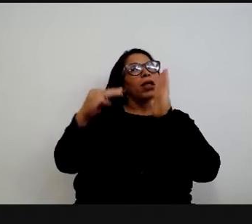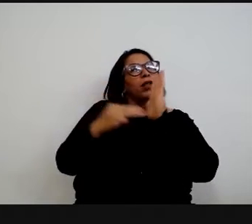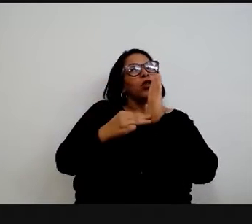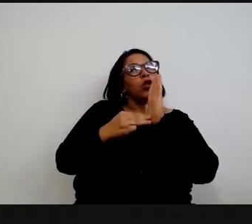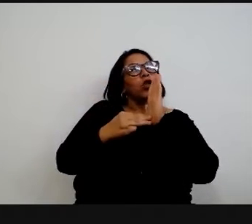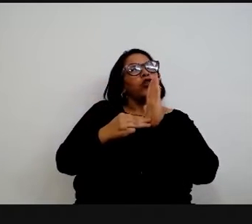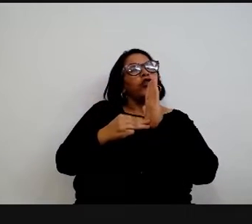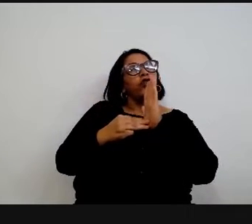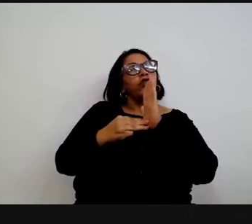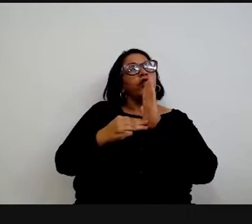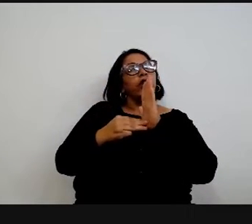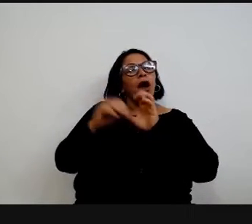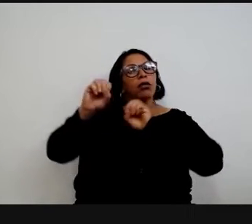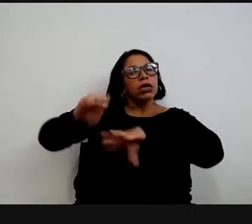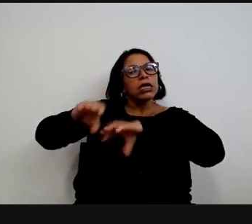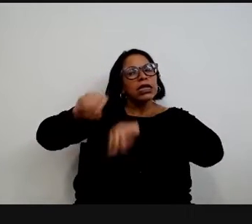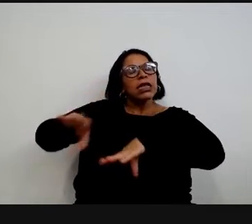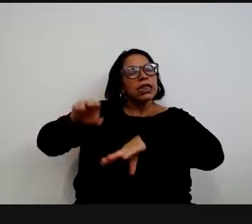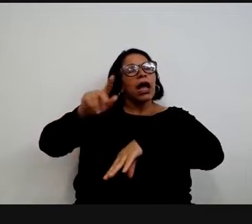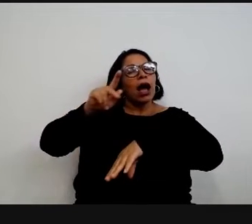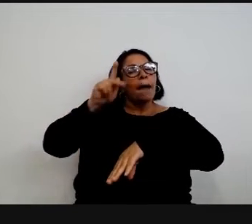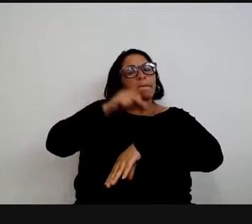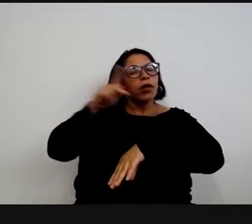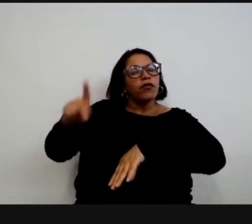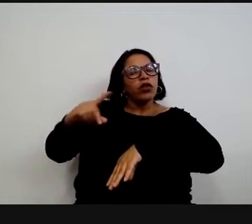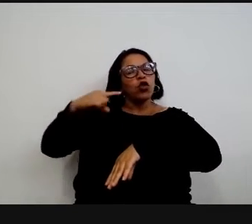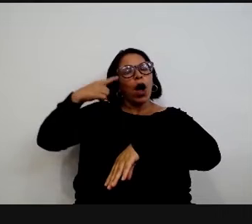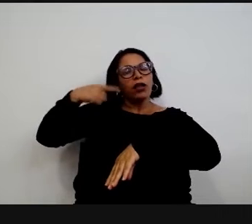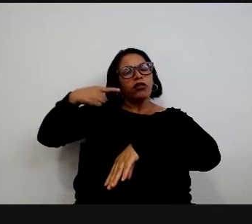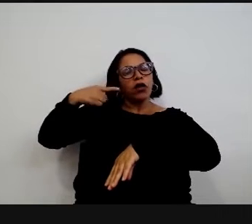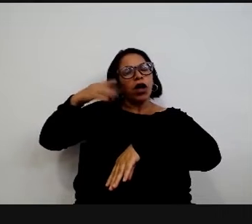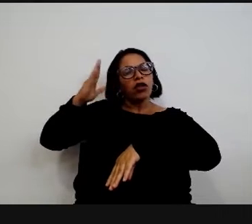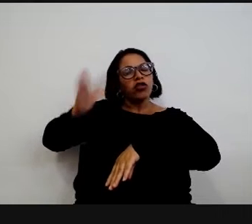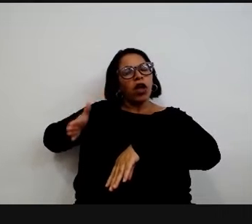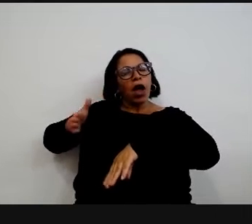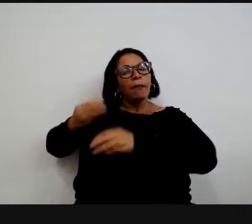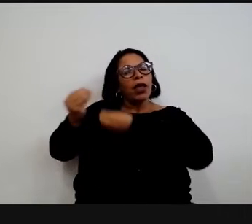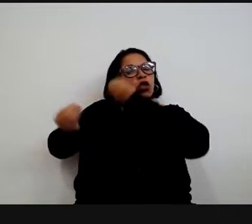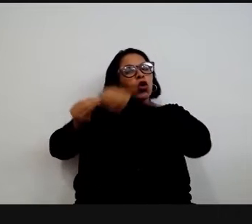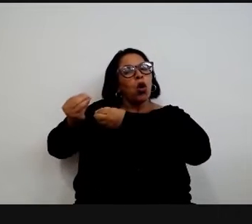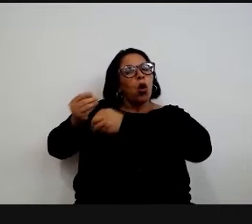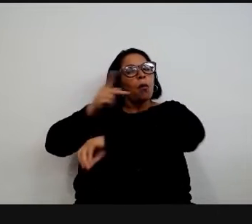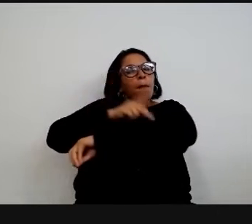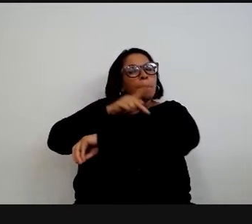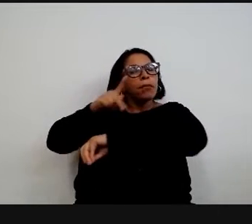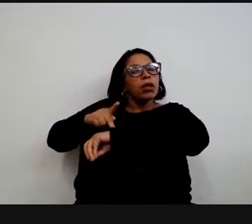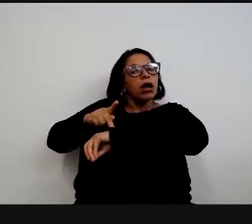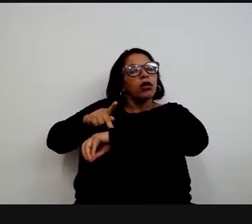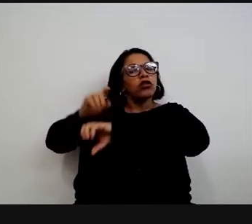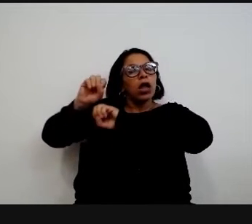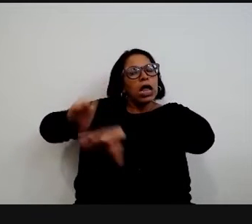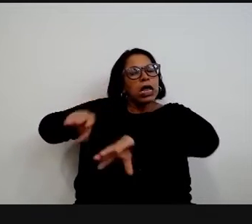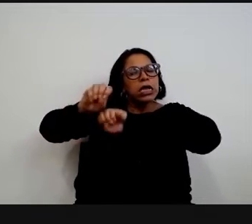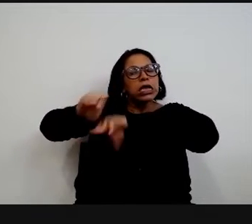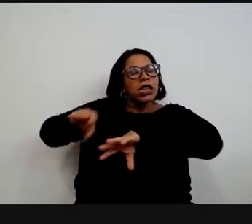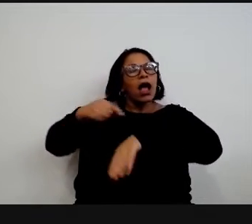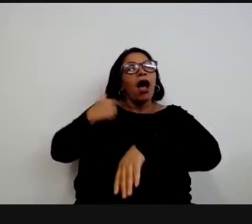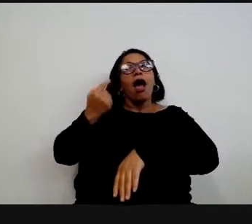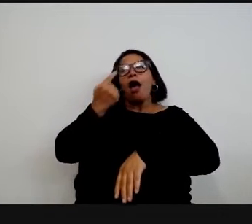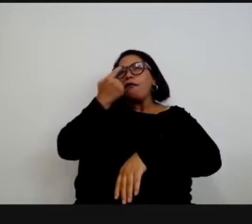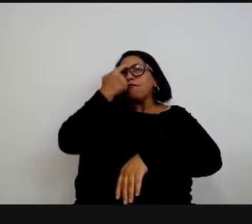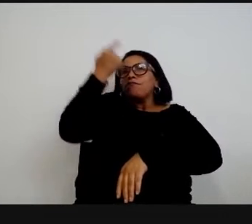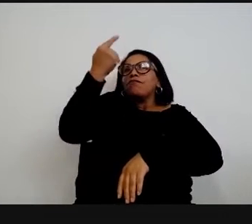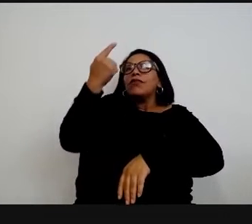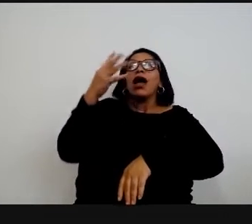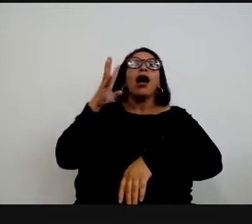ativas para docentes, né, essa visualização eu tive justamente nesse congresso. Então,